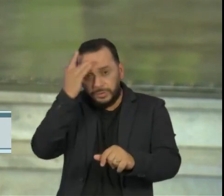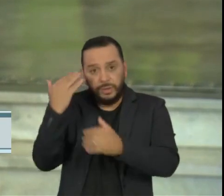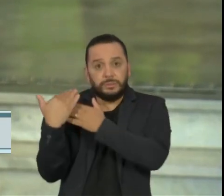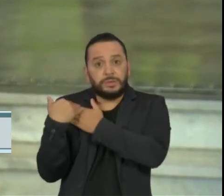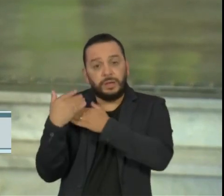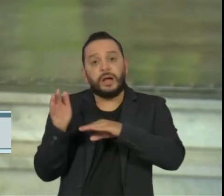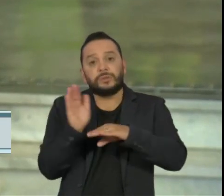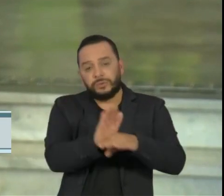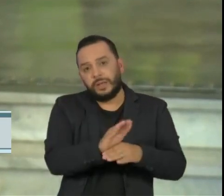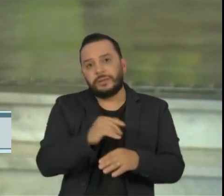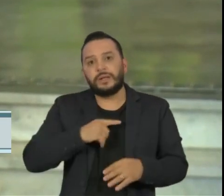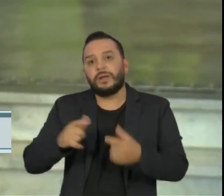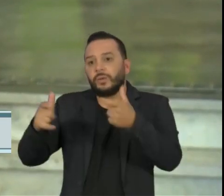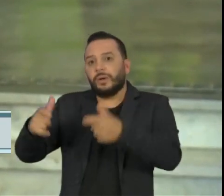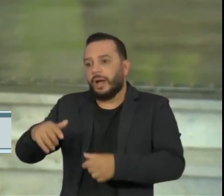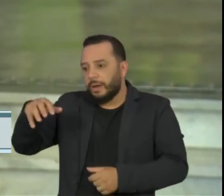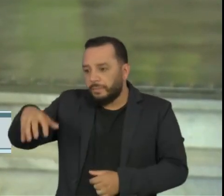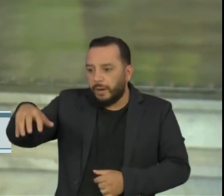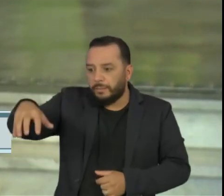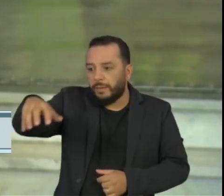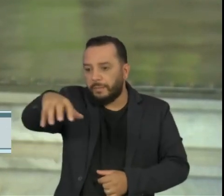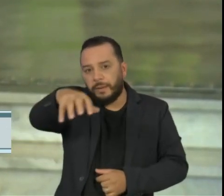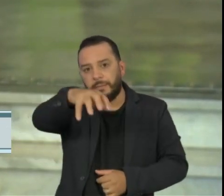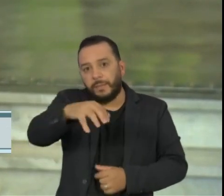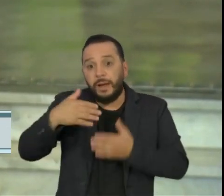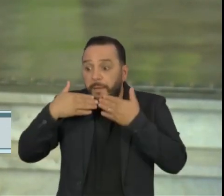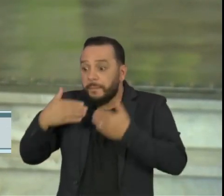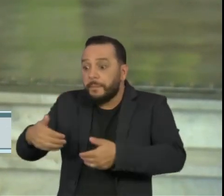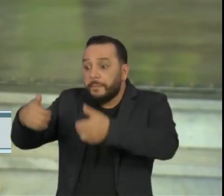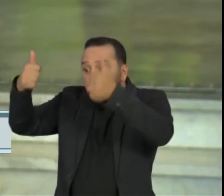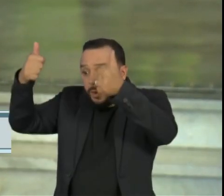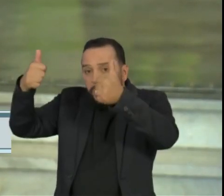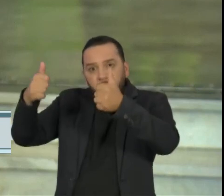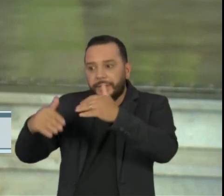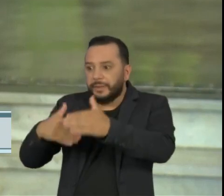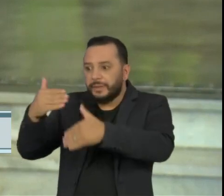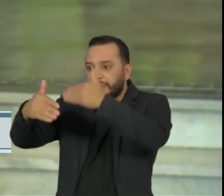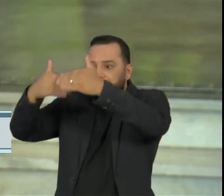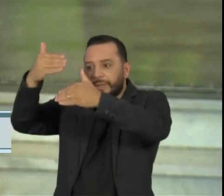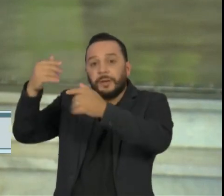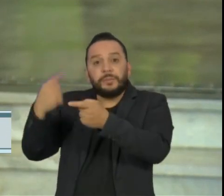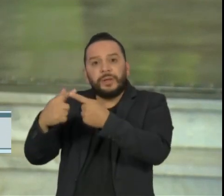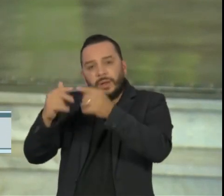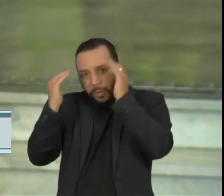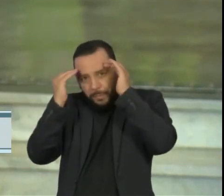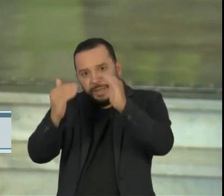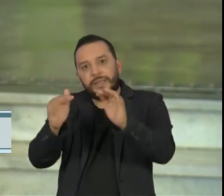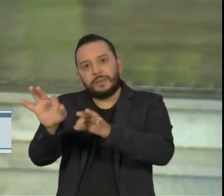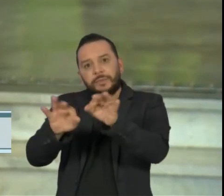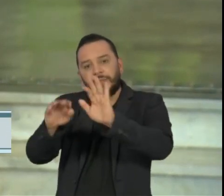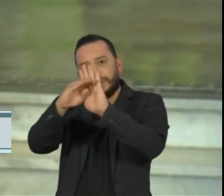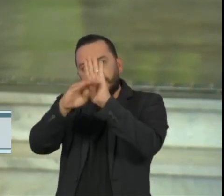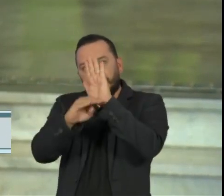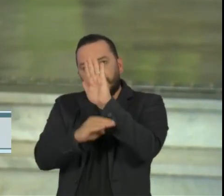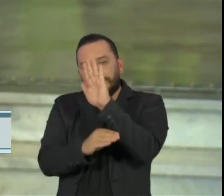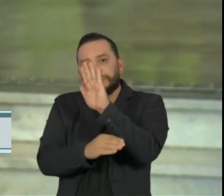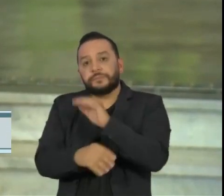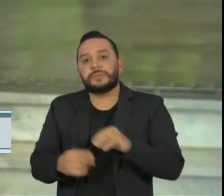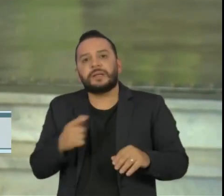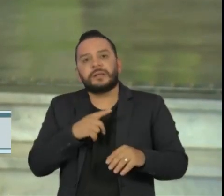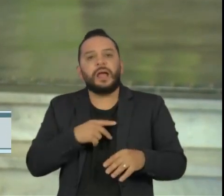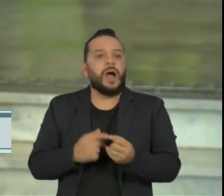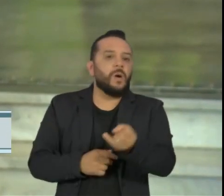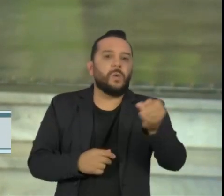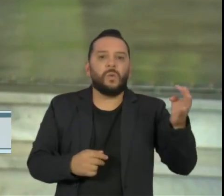mais são as regiões que estão respeitando mais o plano. E algumas regiões que pioraram, não é regra, mas algumas que